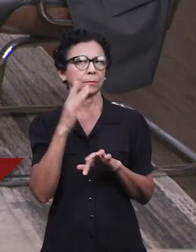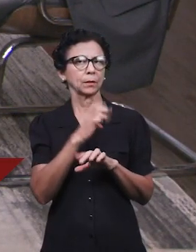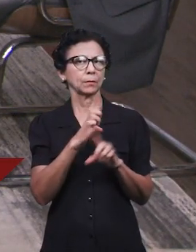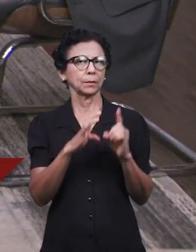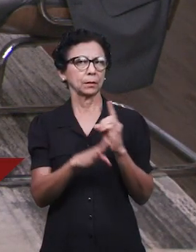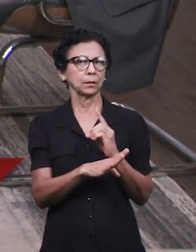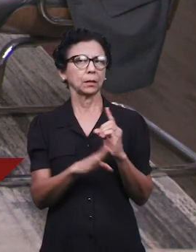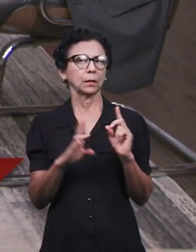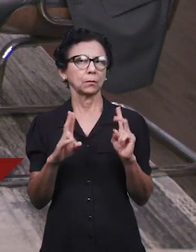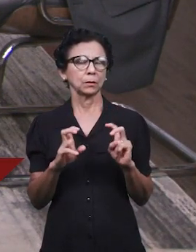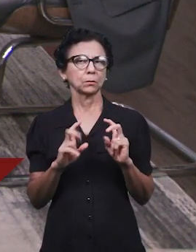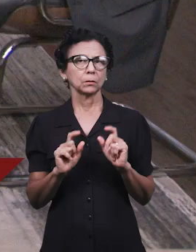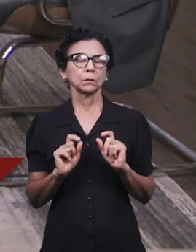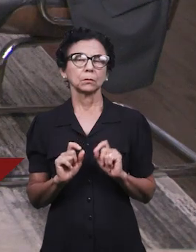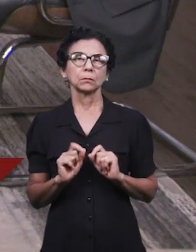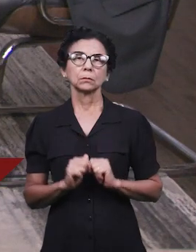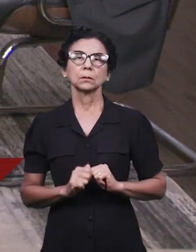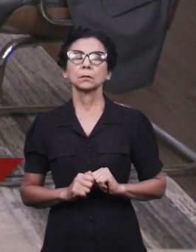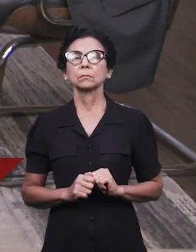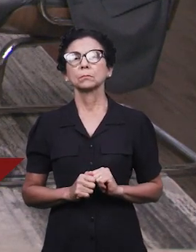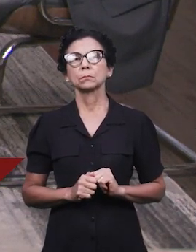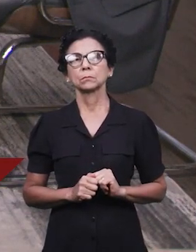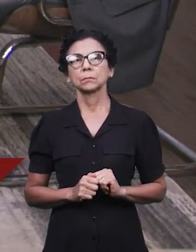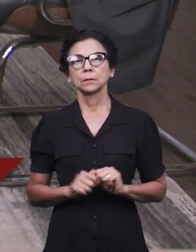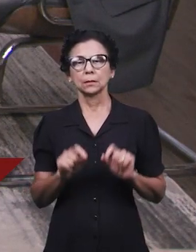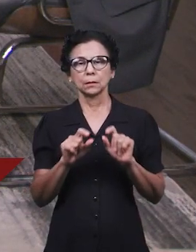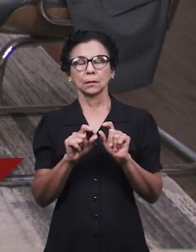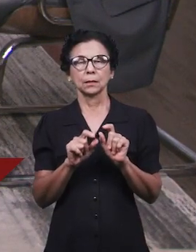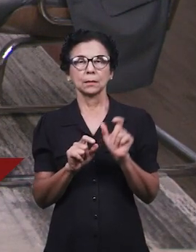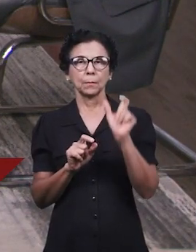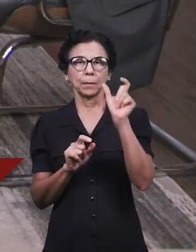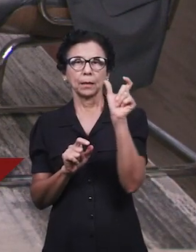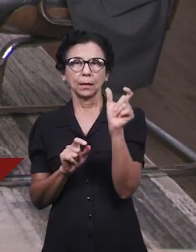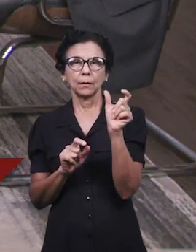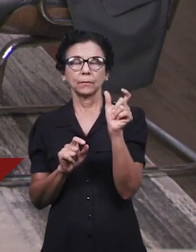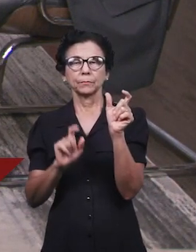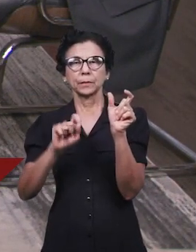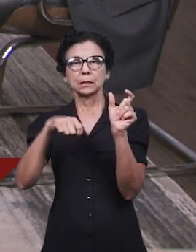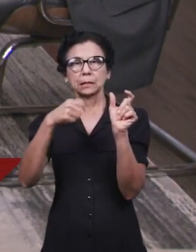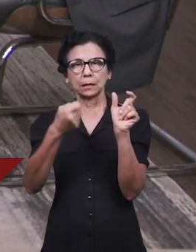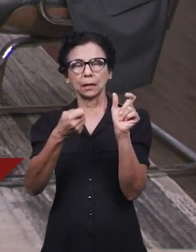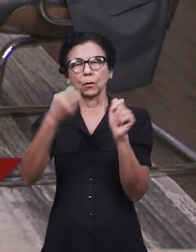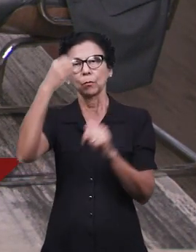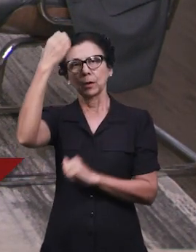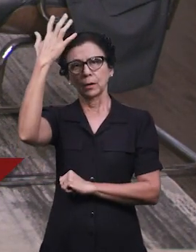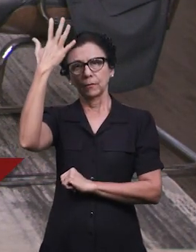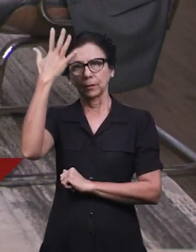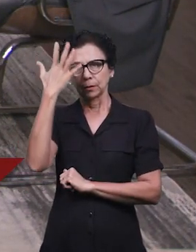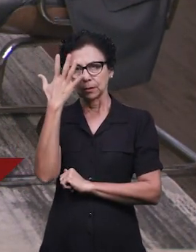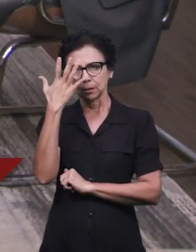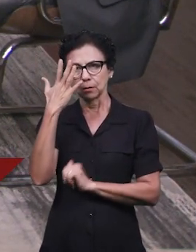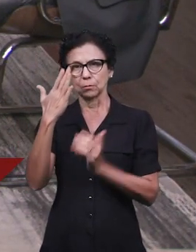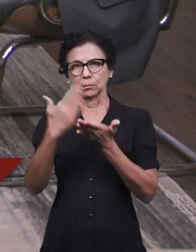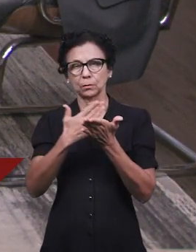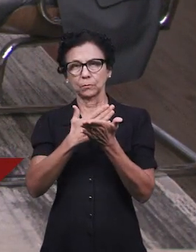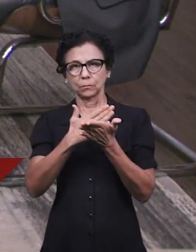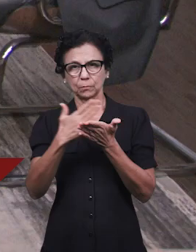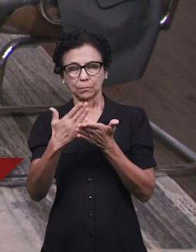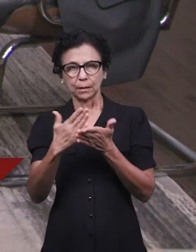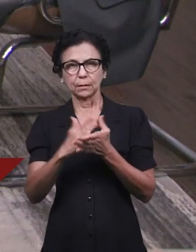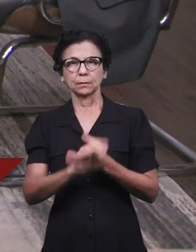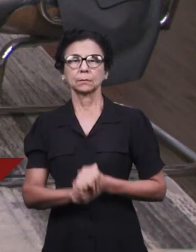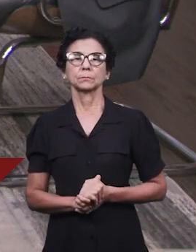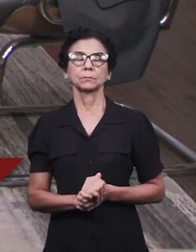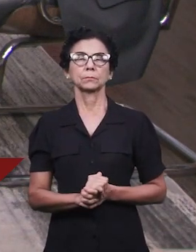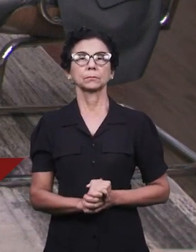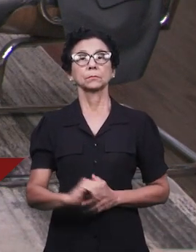de revelação, o livro começa com essa expressão, ele já define a única maneira